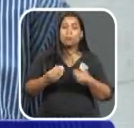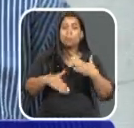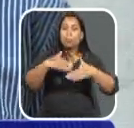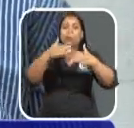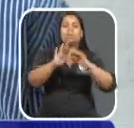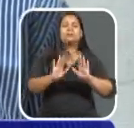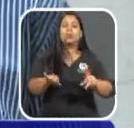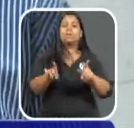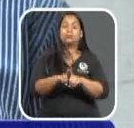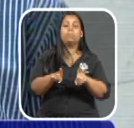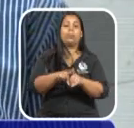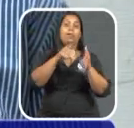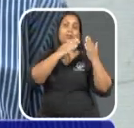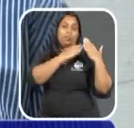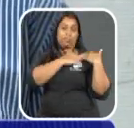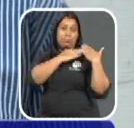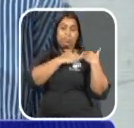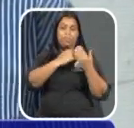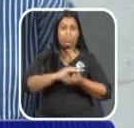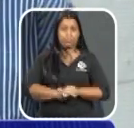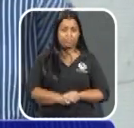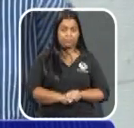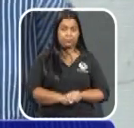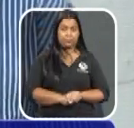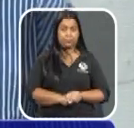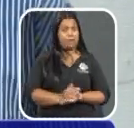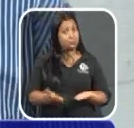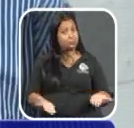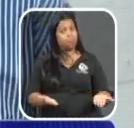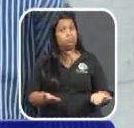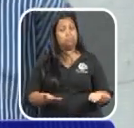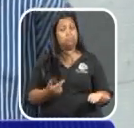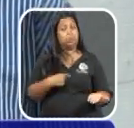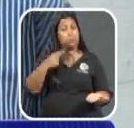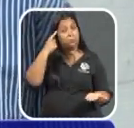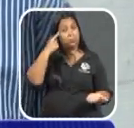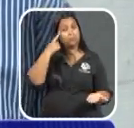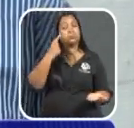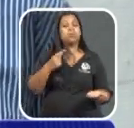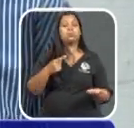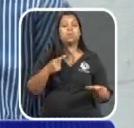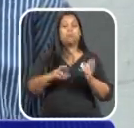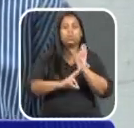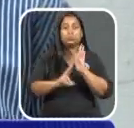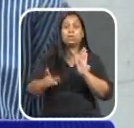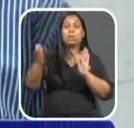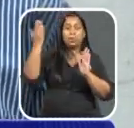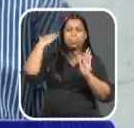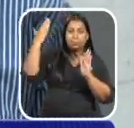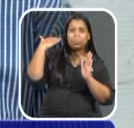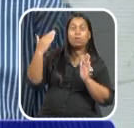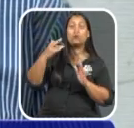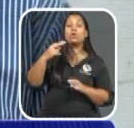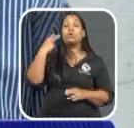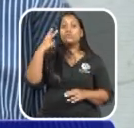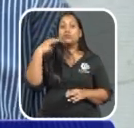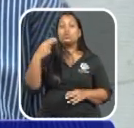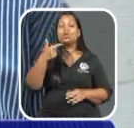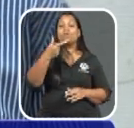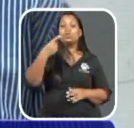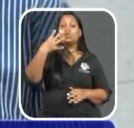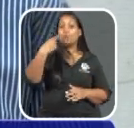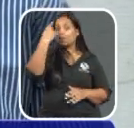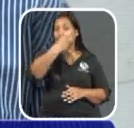mas ao mesmo tempo responsabilidades, né? Então eu creio, através dessa resolução, onde antigamente o vereador tinha que solicitar até